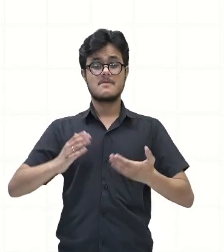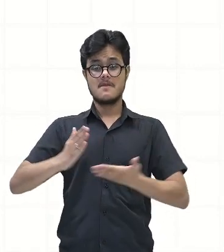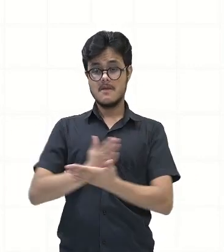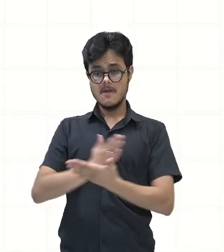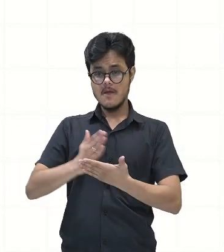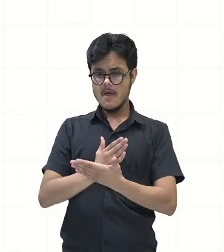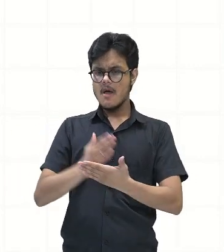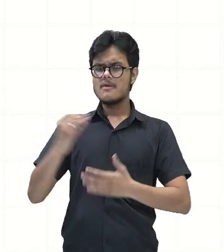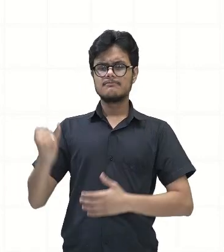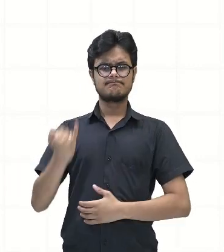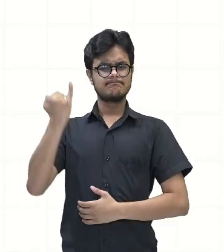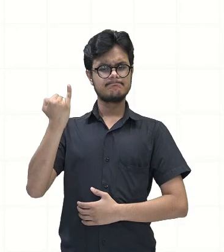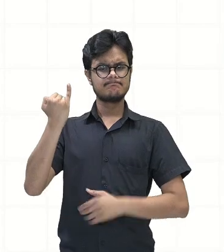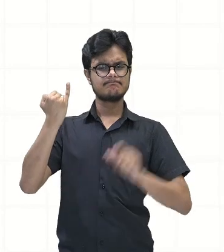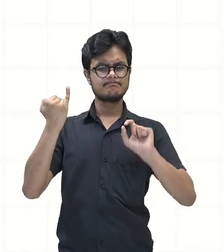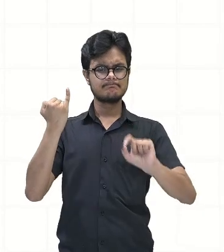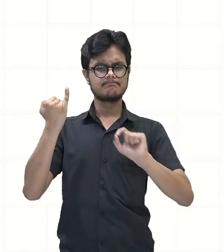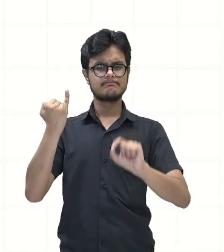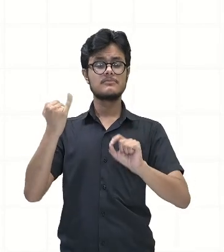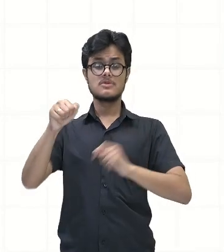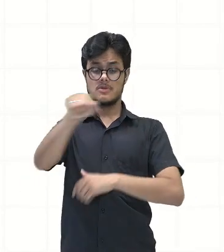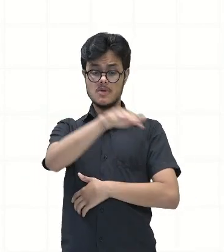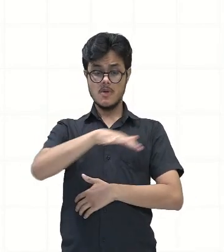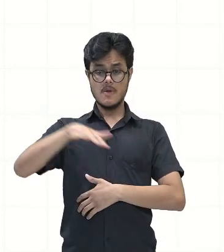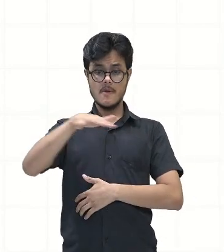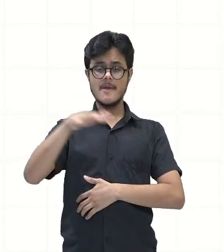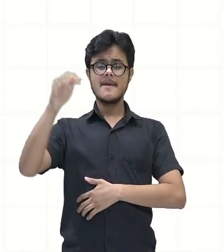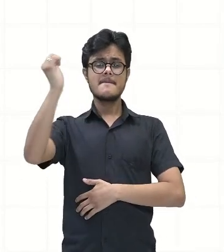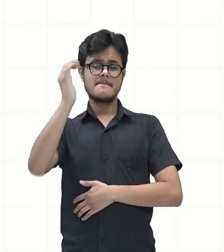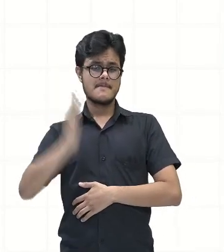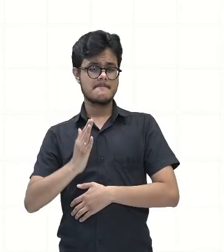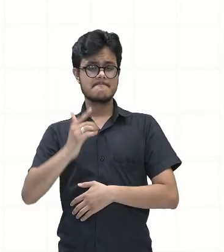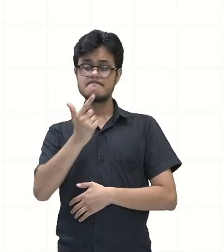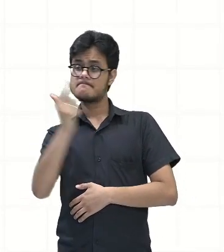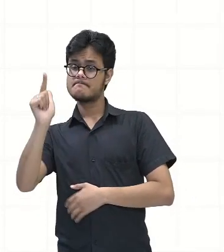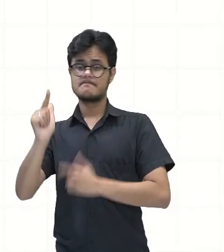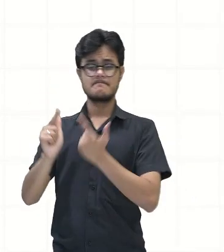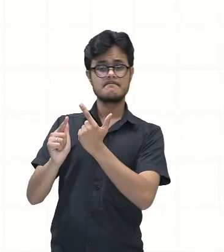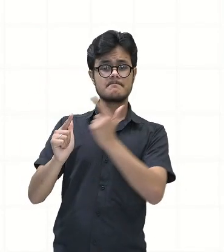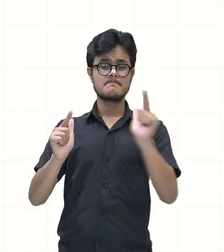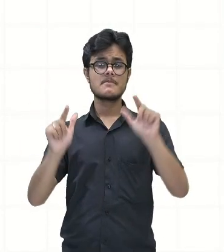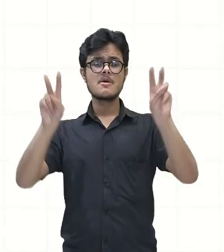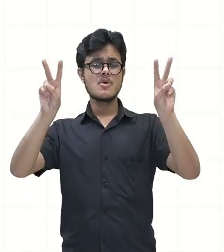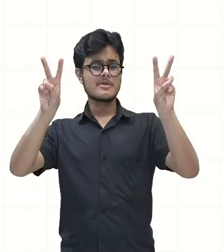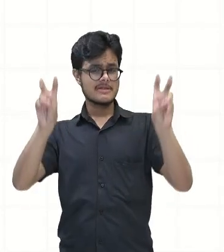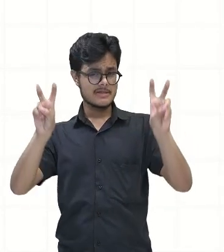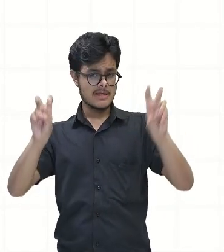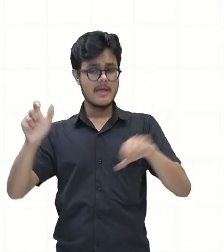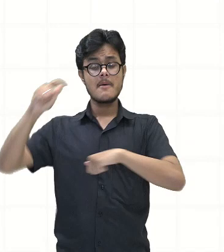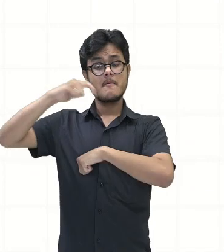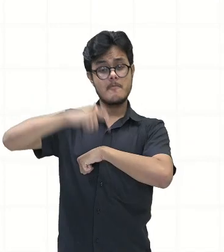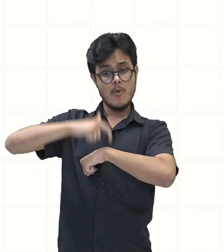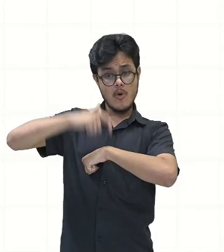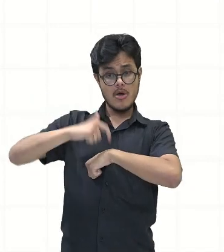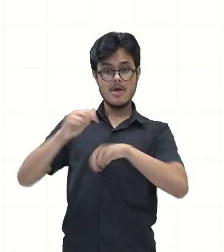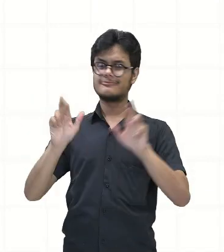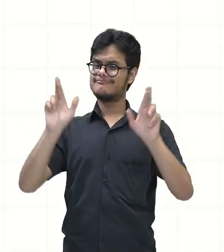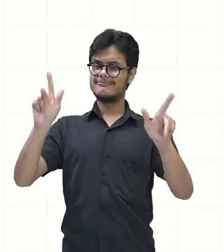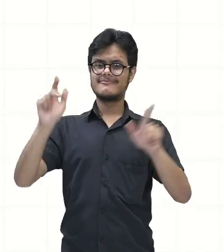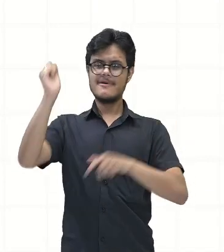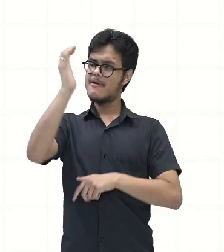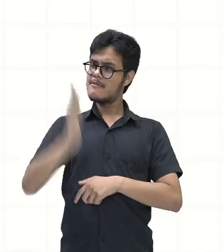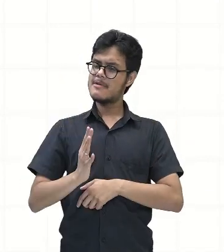mais importante também do território brasileiro. E aí a gente vai tratar sobre os fusos horários do Brasil,